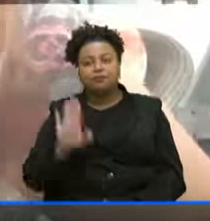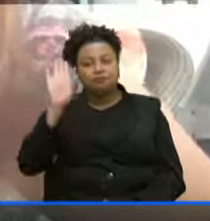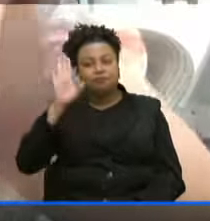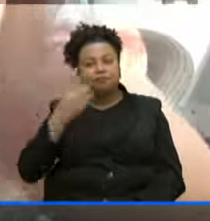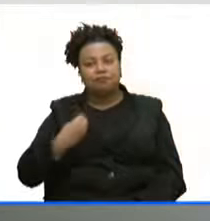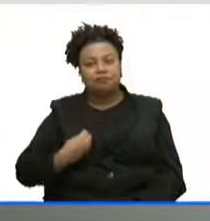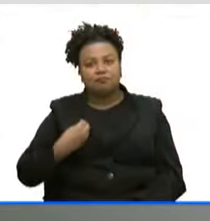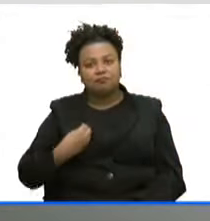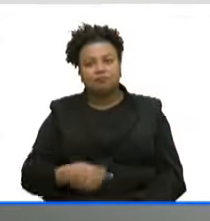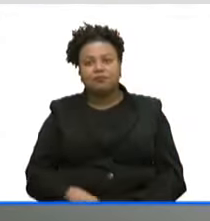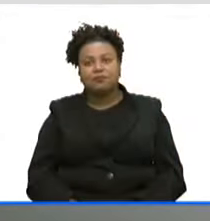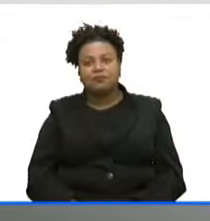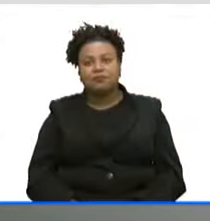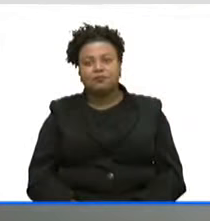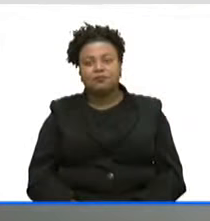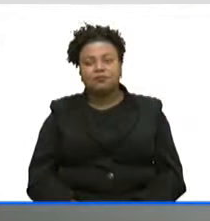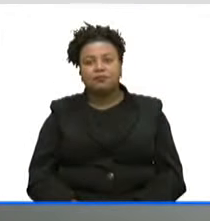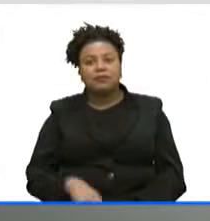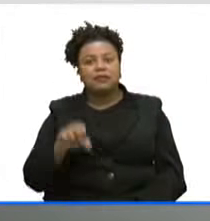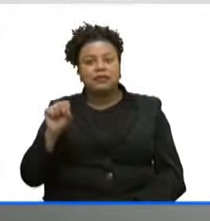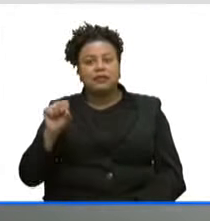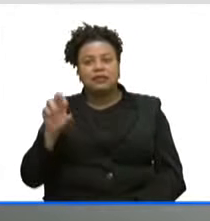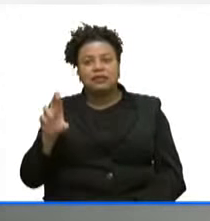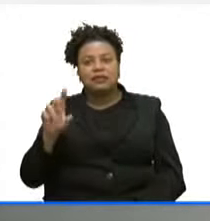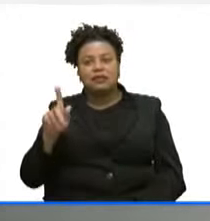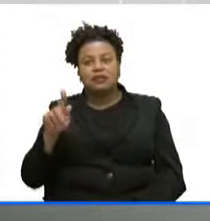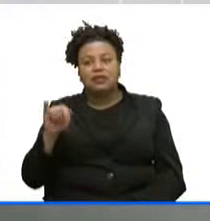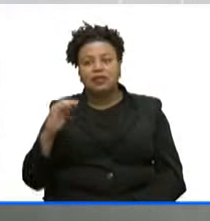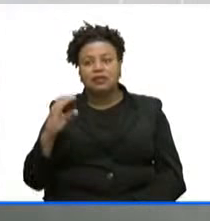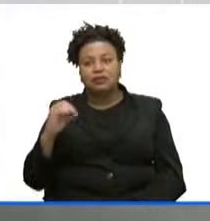Presente. Legal. Sérgio Pérez.